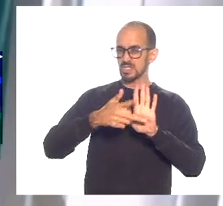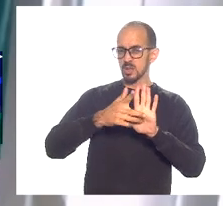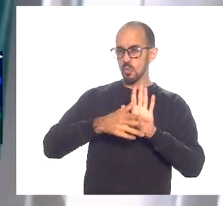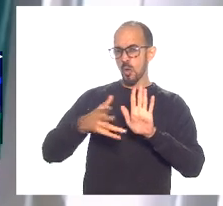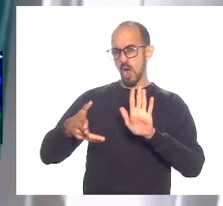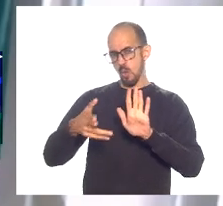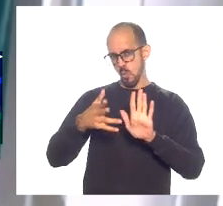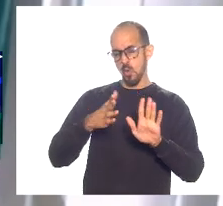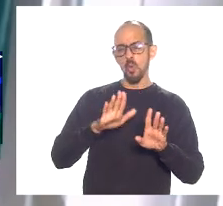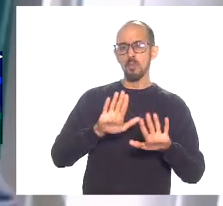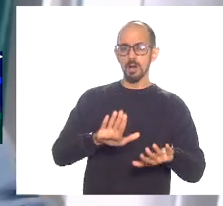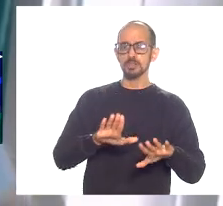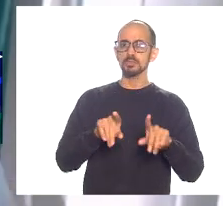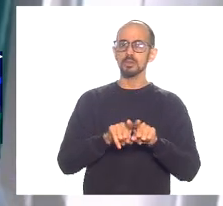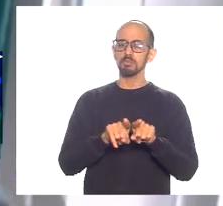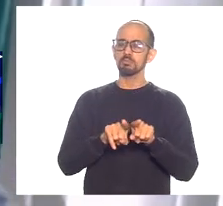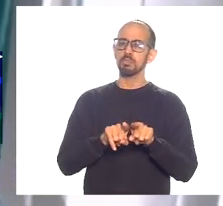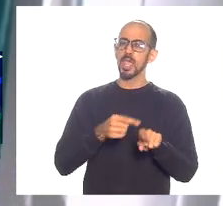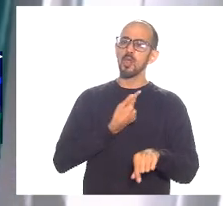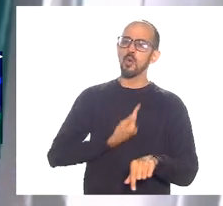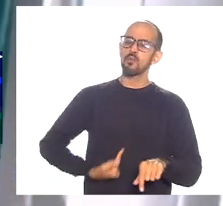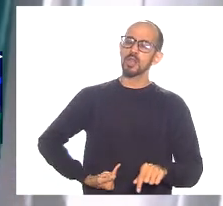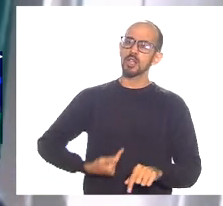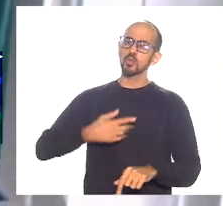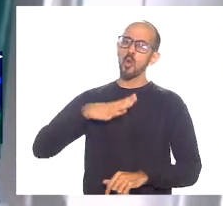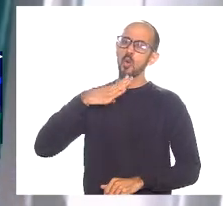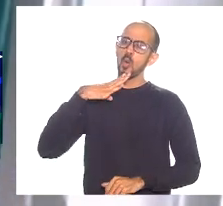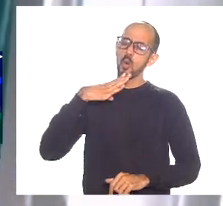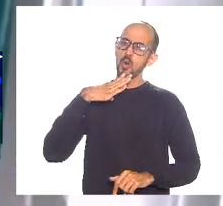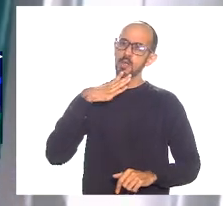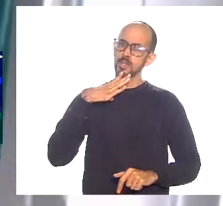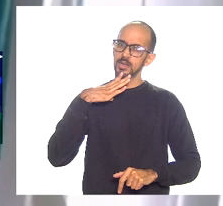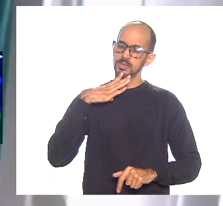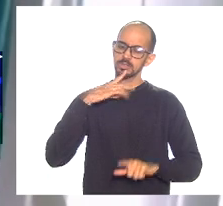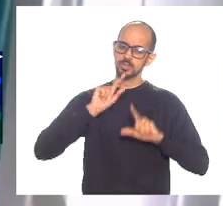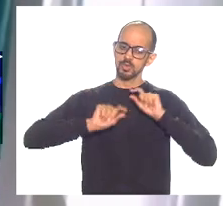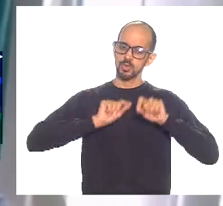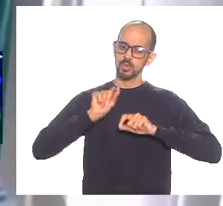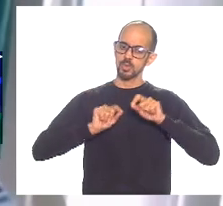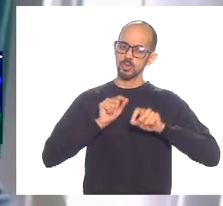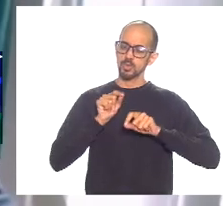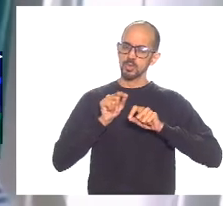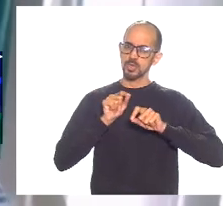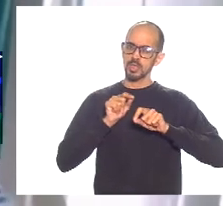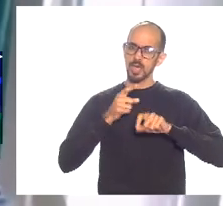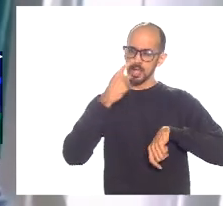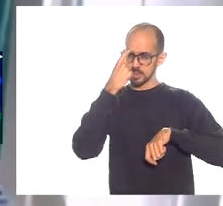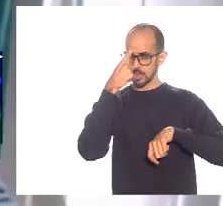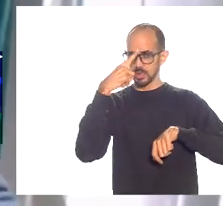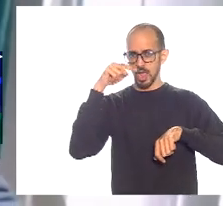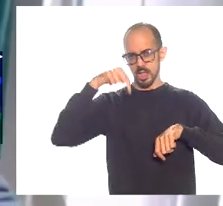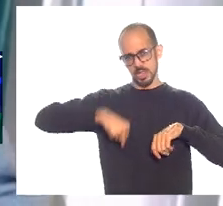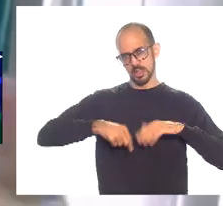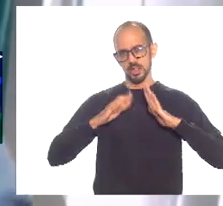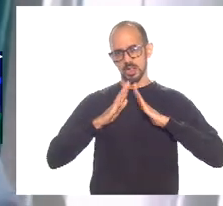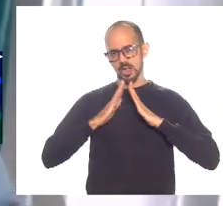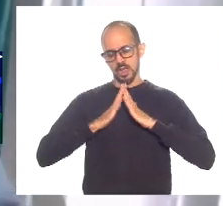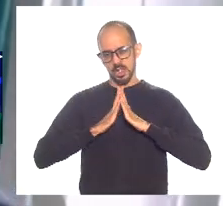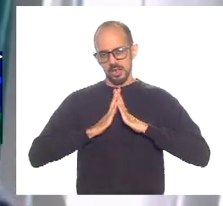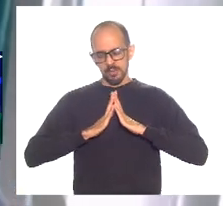mas com teor semelhante assim como comer do Estado conhece a manifestação de vários deputados desta casa e tem que se tem